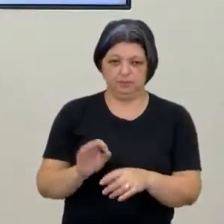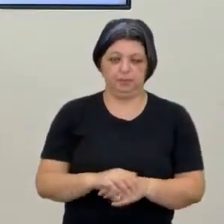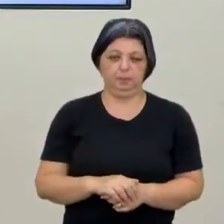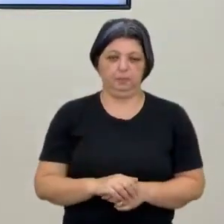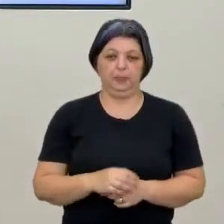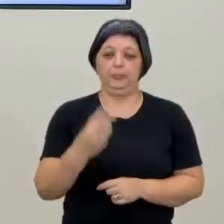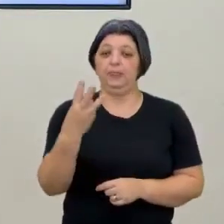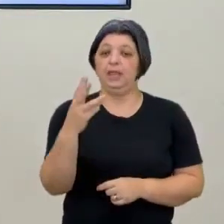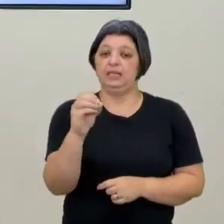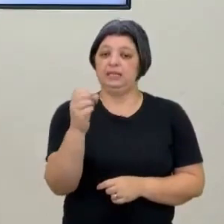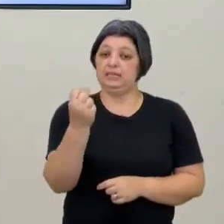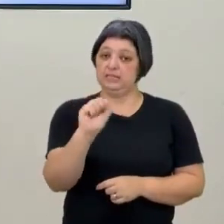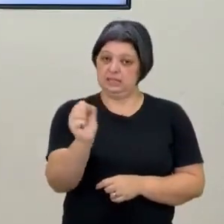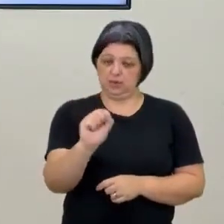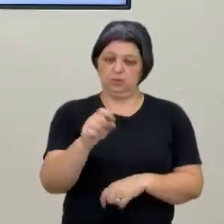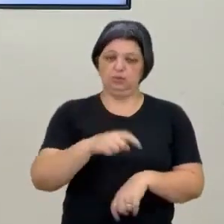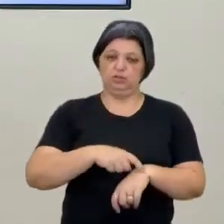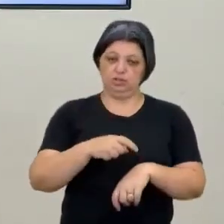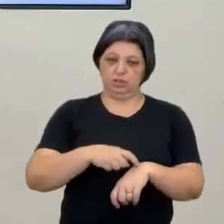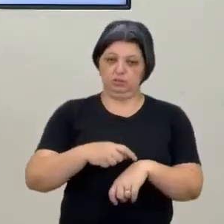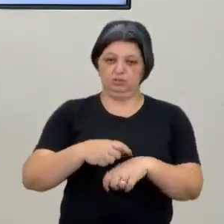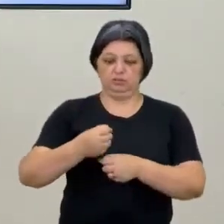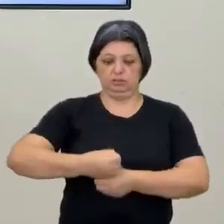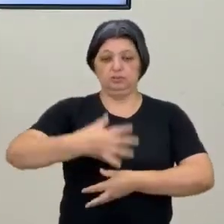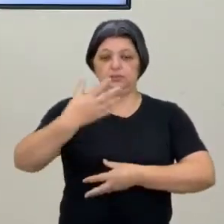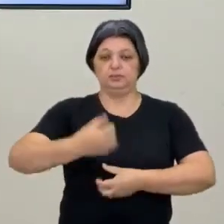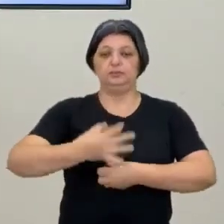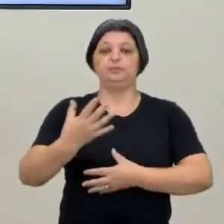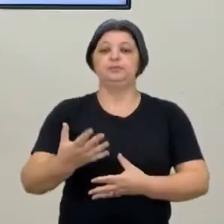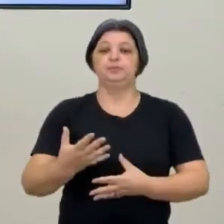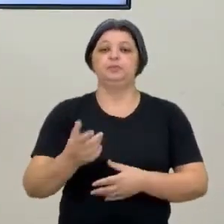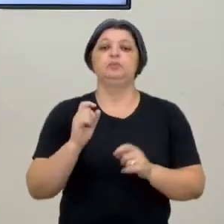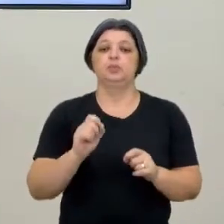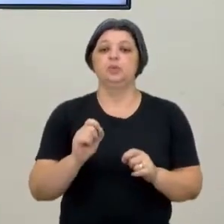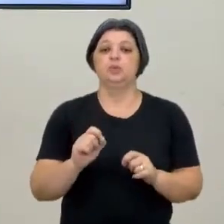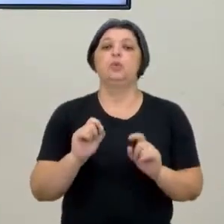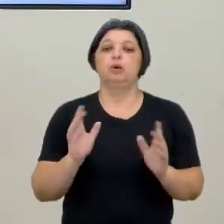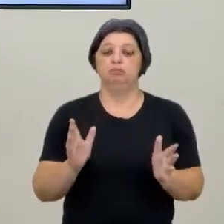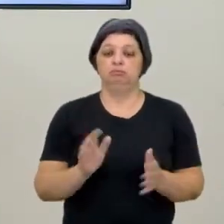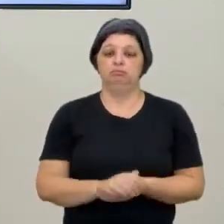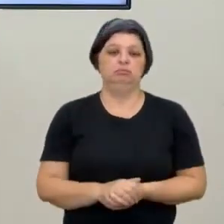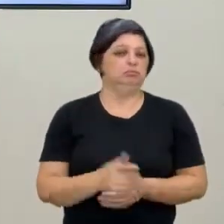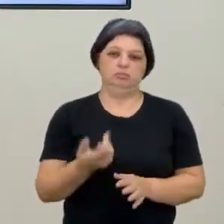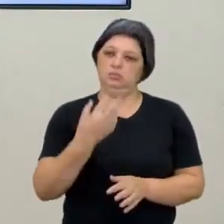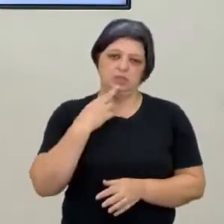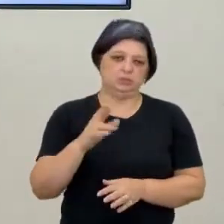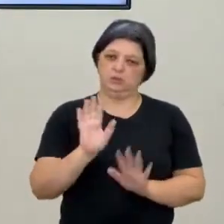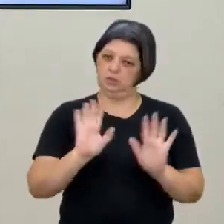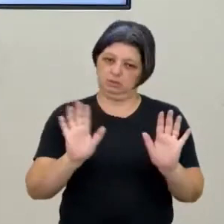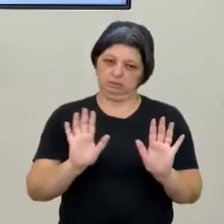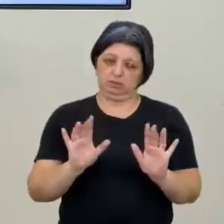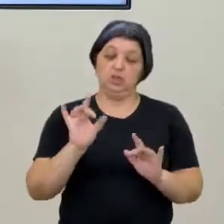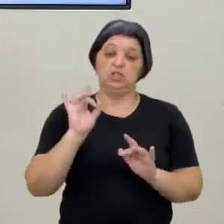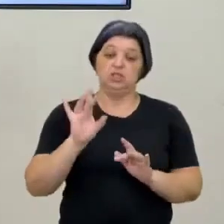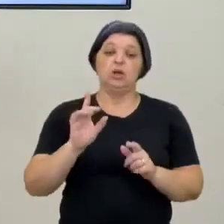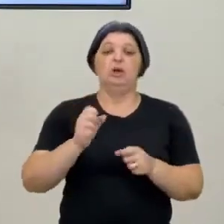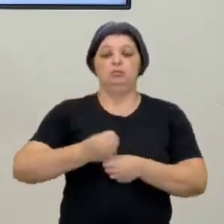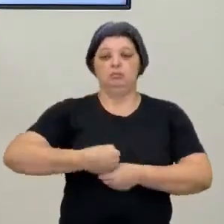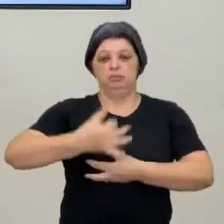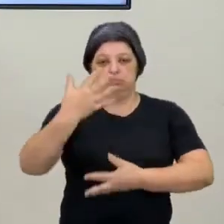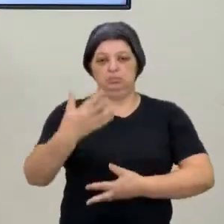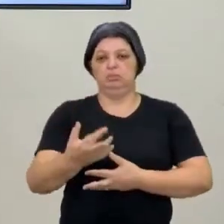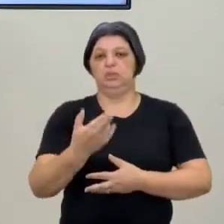dar 30 segundos para você escrever aqui no chat para mim qual é a equação. Não é para responder, é só para escrever a